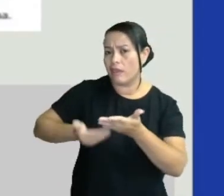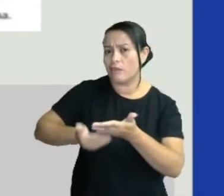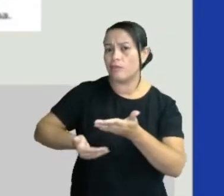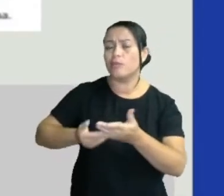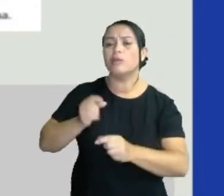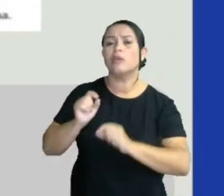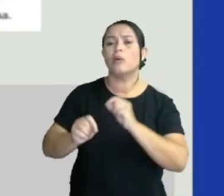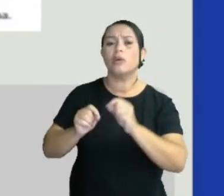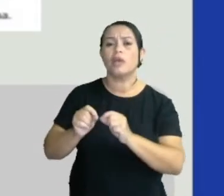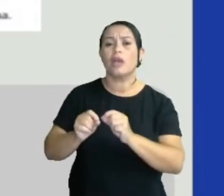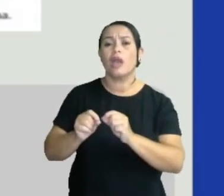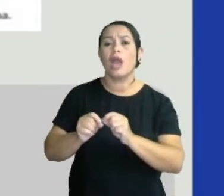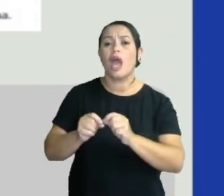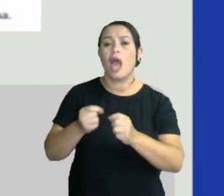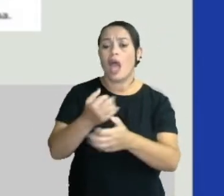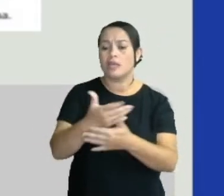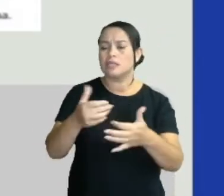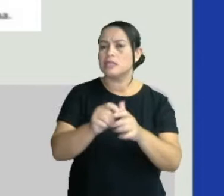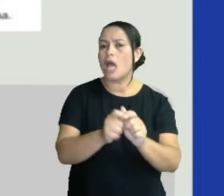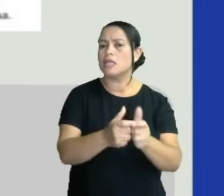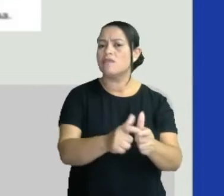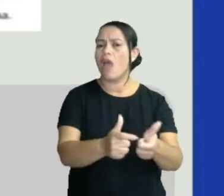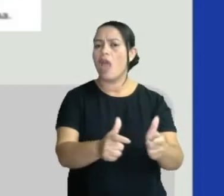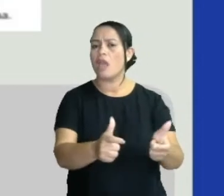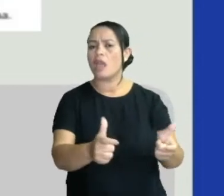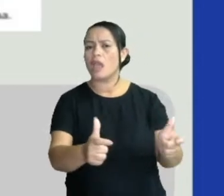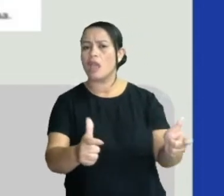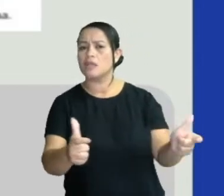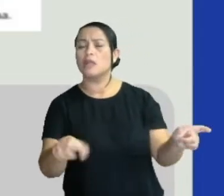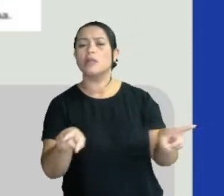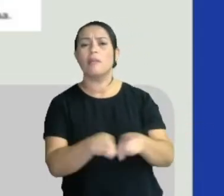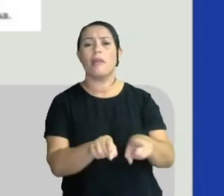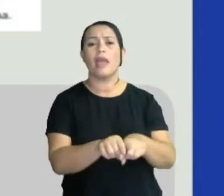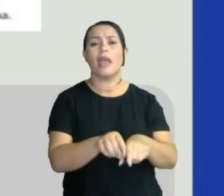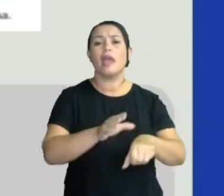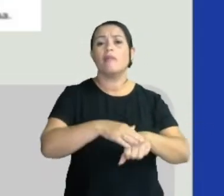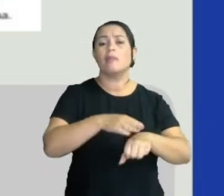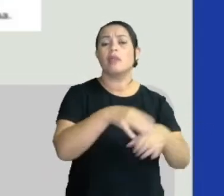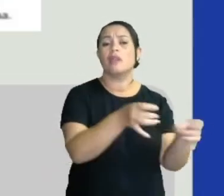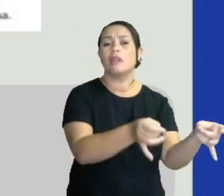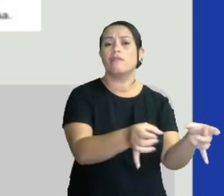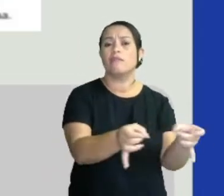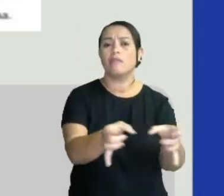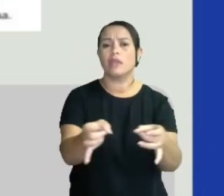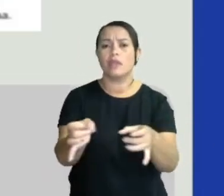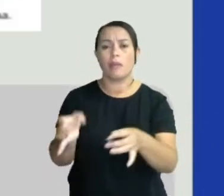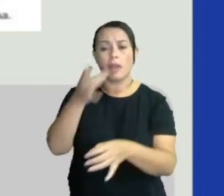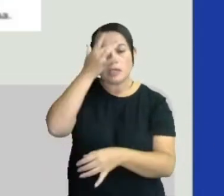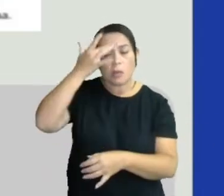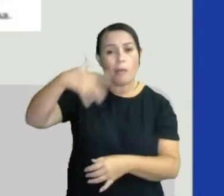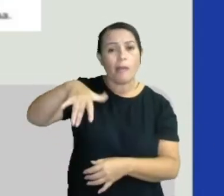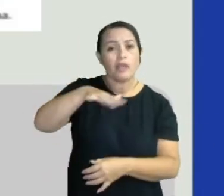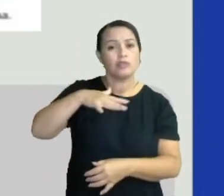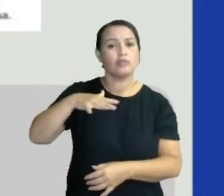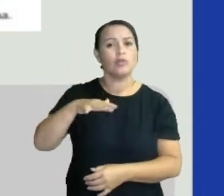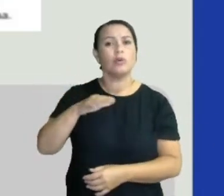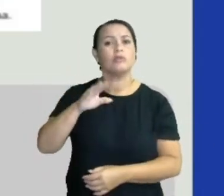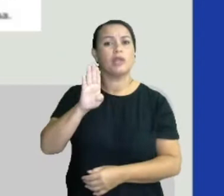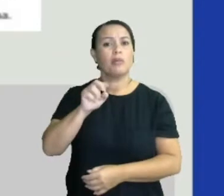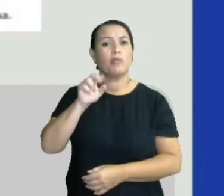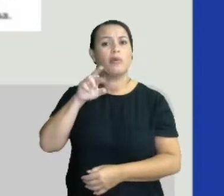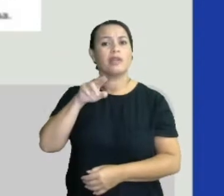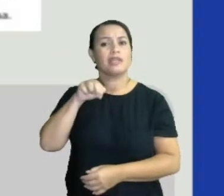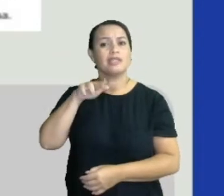das cidades e a forma de comércio feita pela burguesia, ela vai ganhando